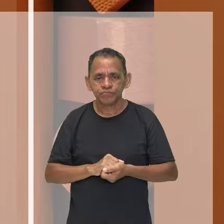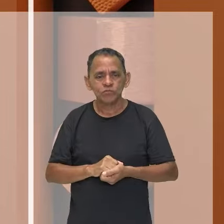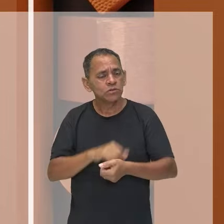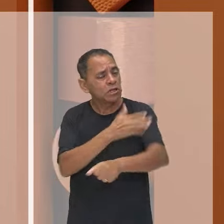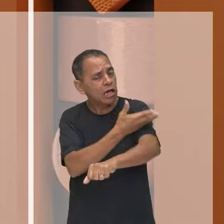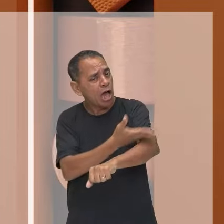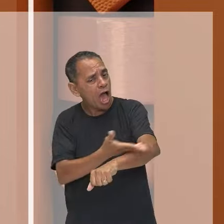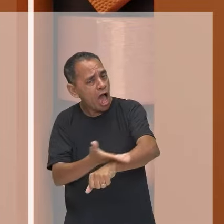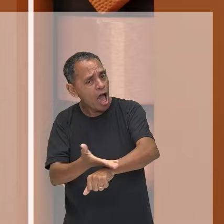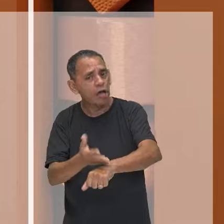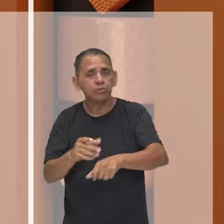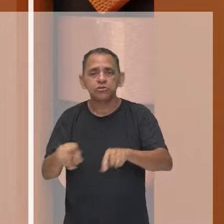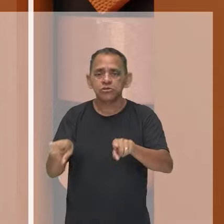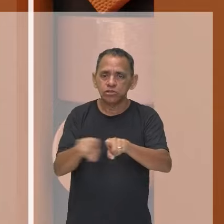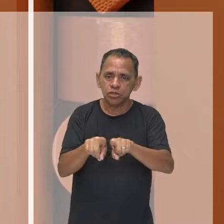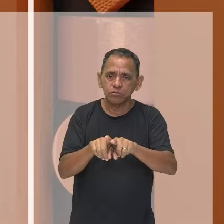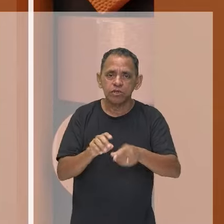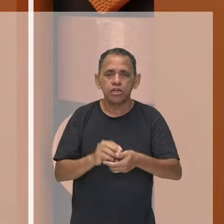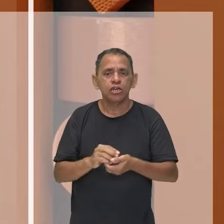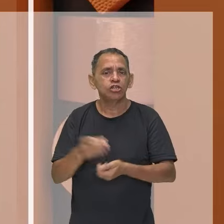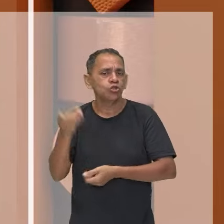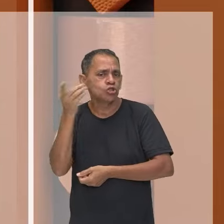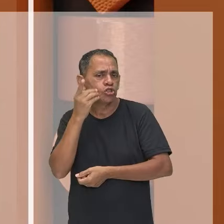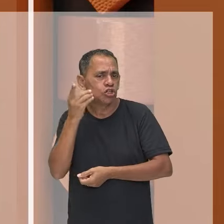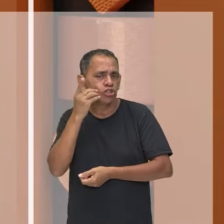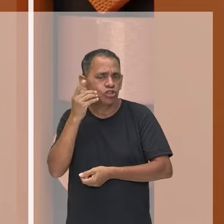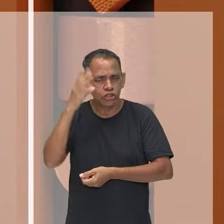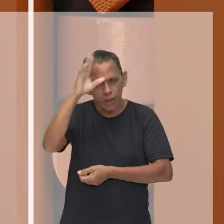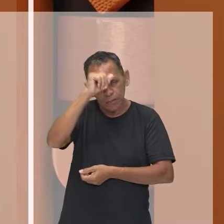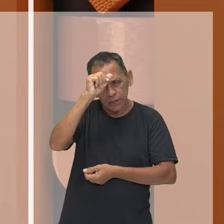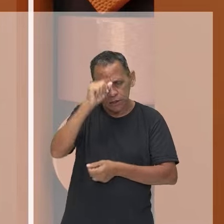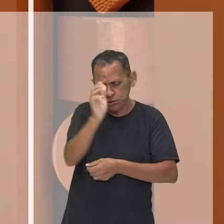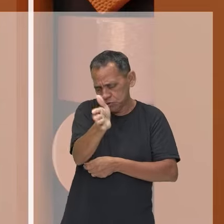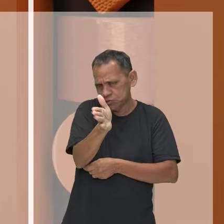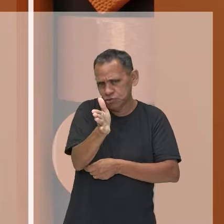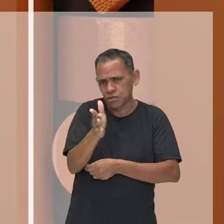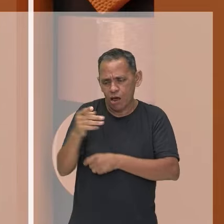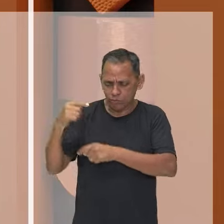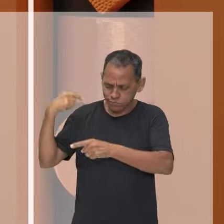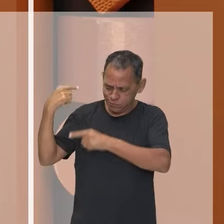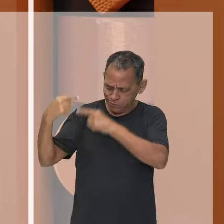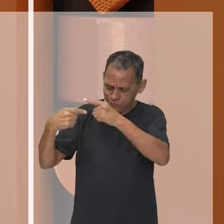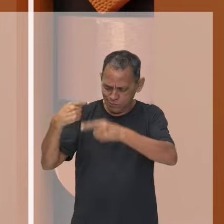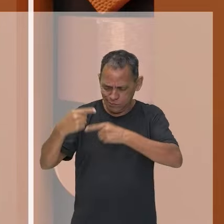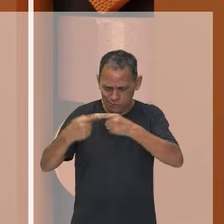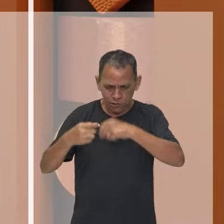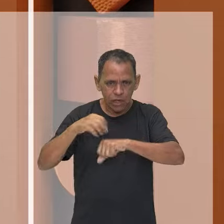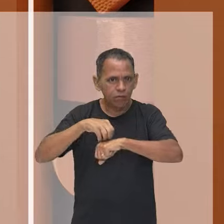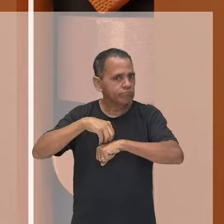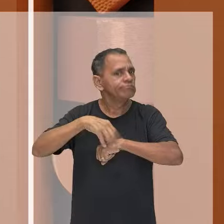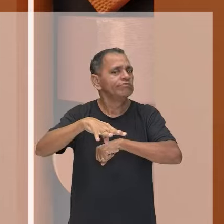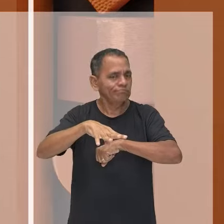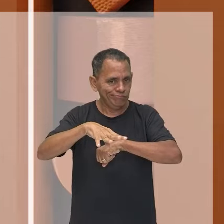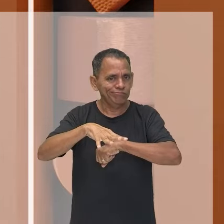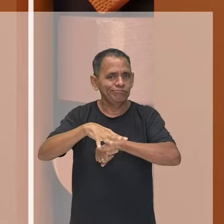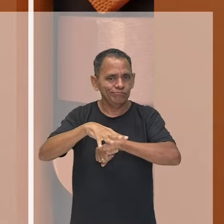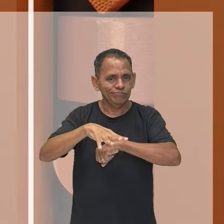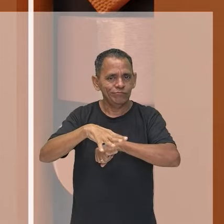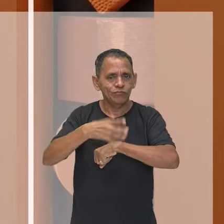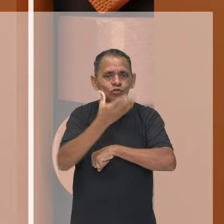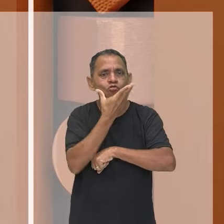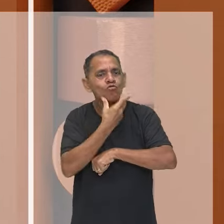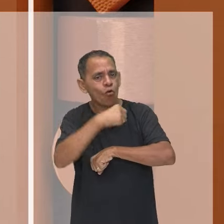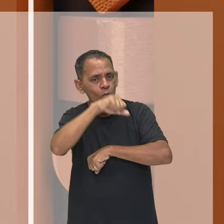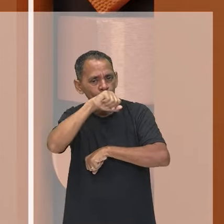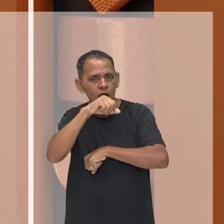nossos costumes, que a gente aprendeu de geração em geração e foi sendo passado para nós. É um